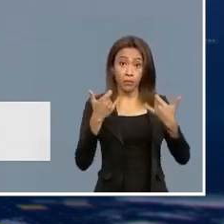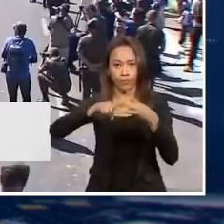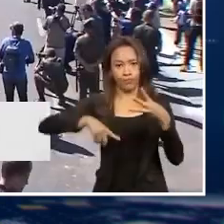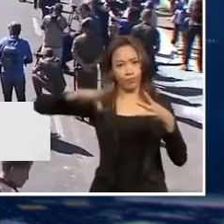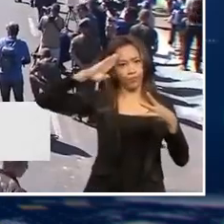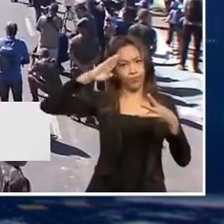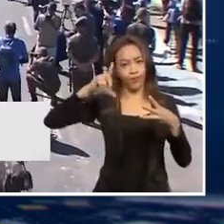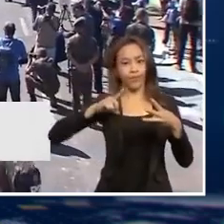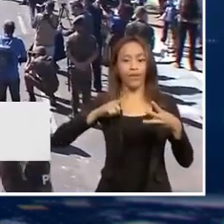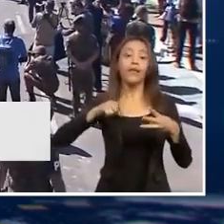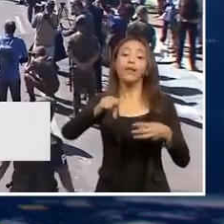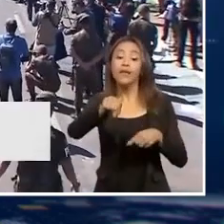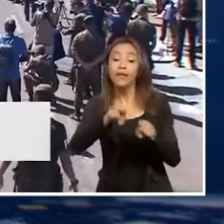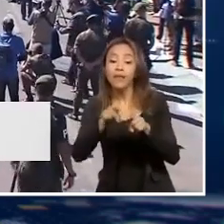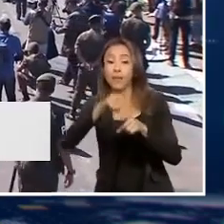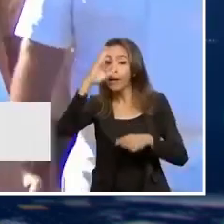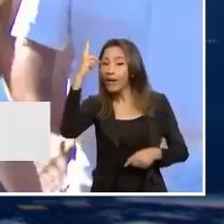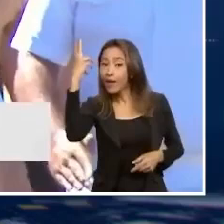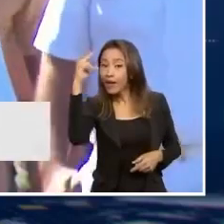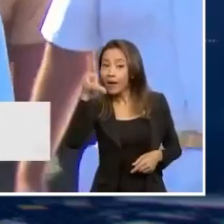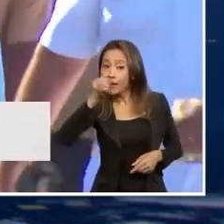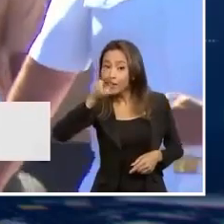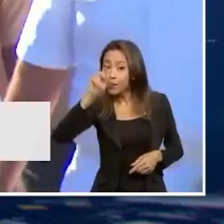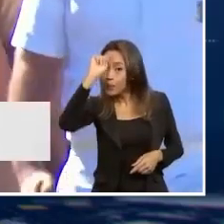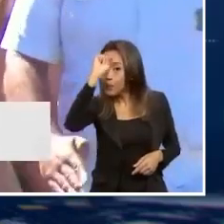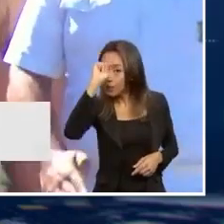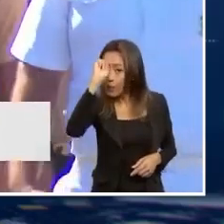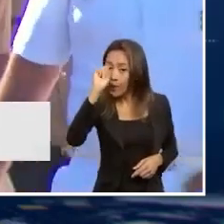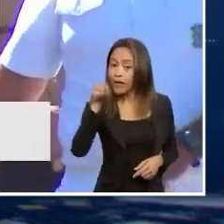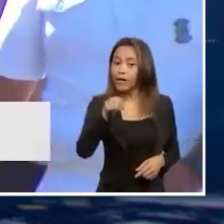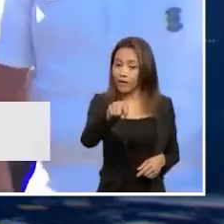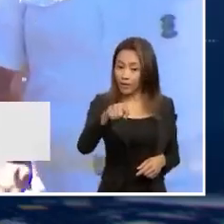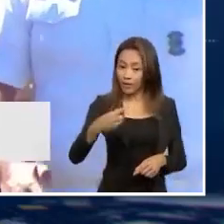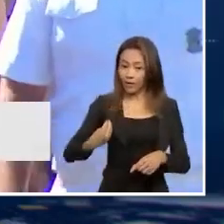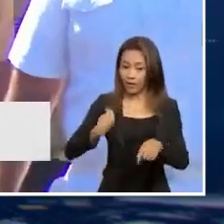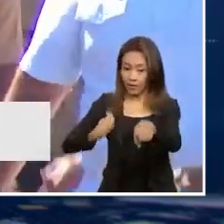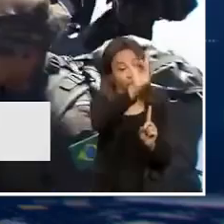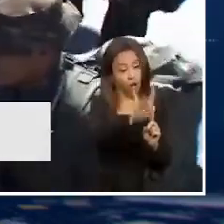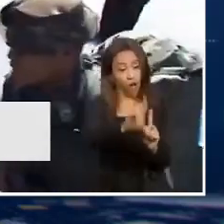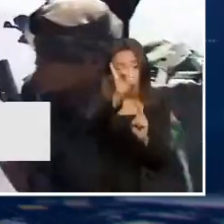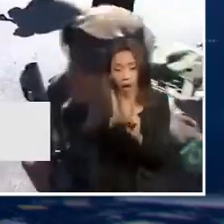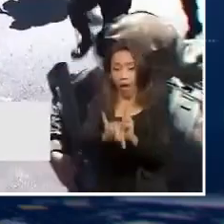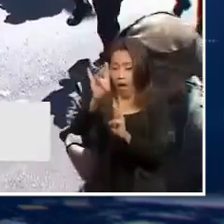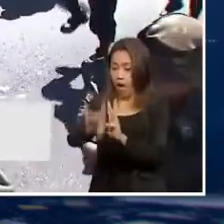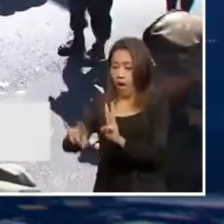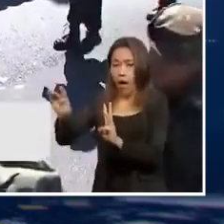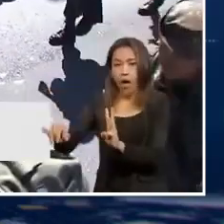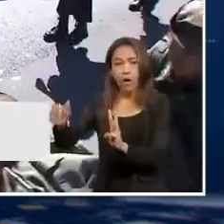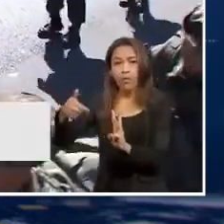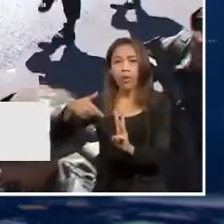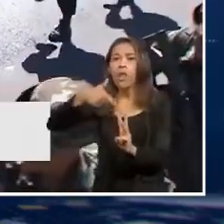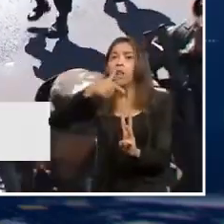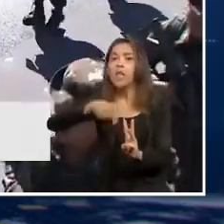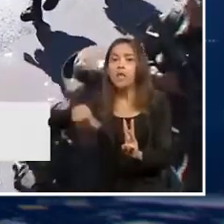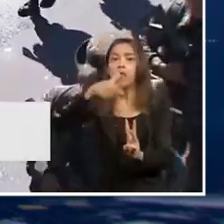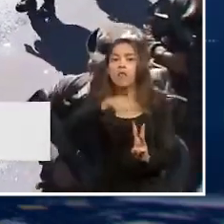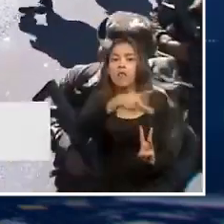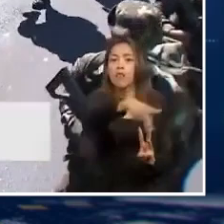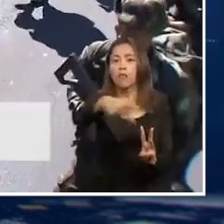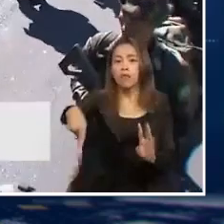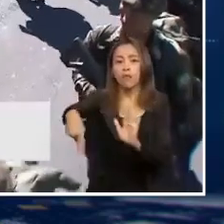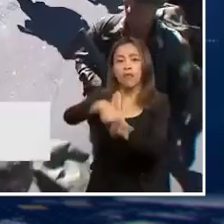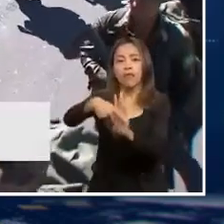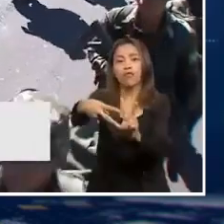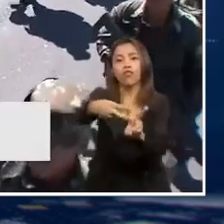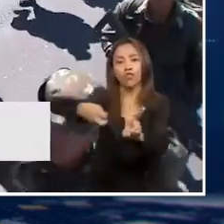é provocar, é provocativo, e é assim que eles trabalham, né? Eles falam de amor, mas provocam demais. E o resultado tá